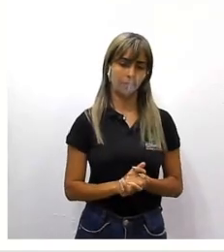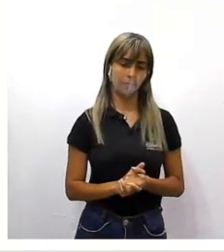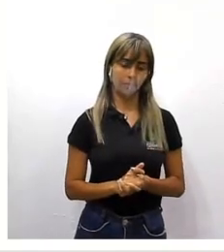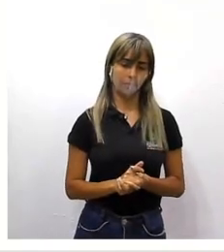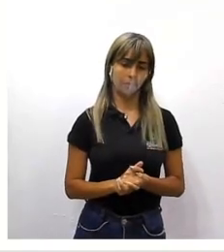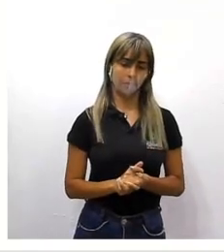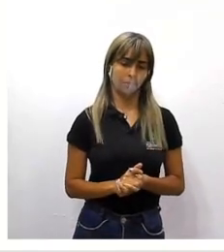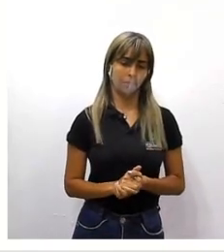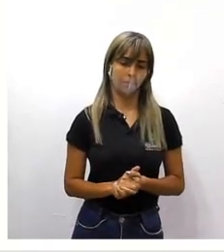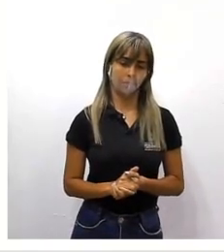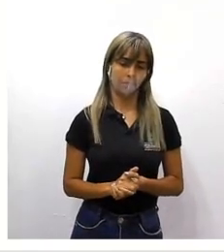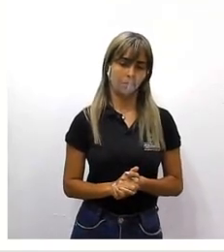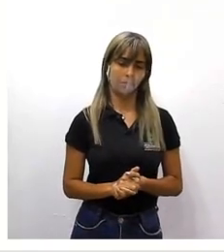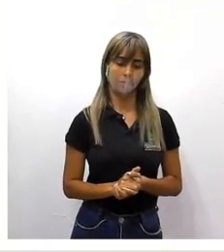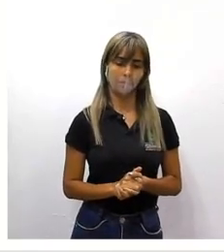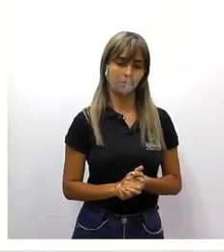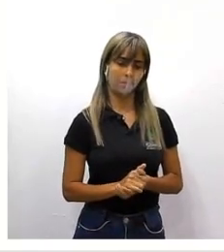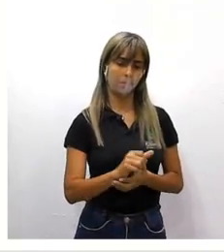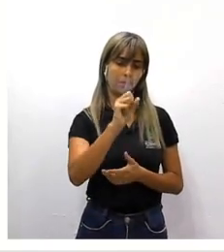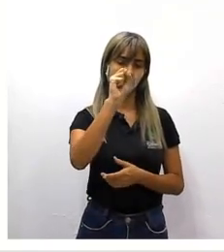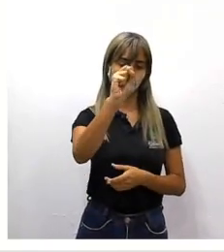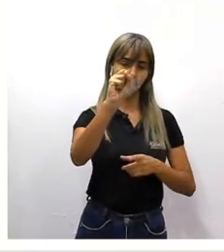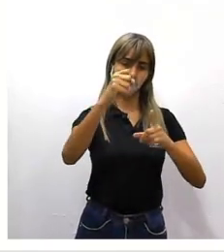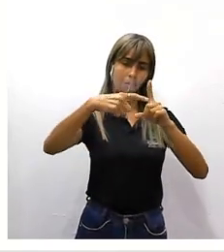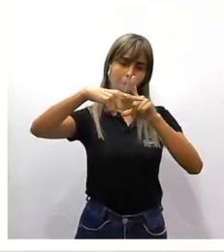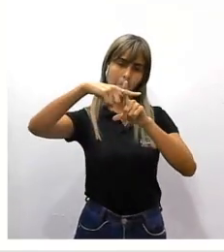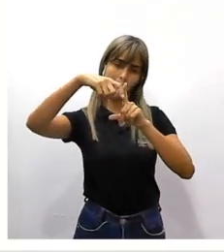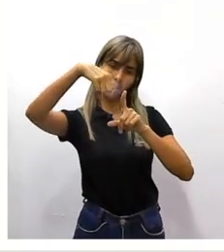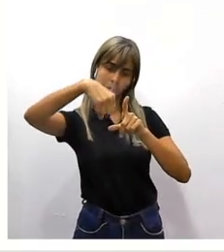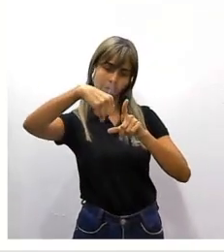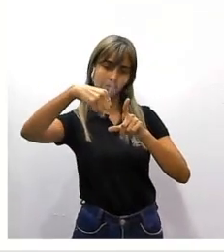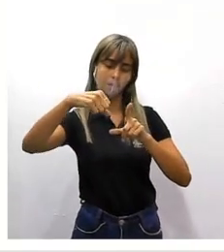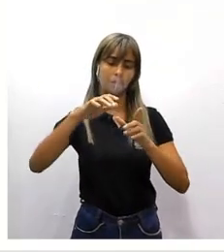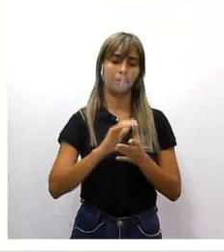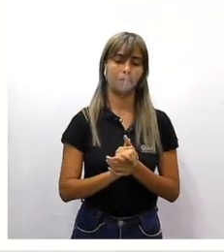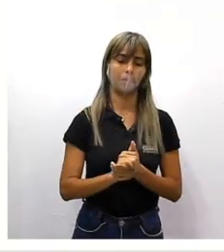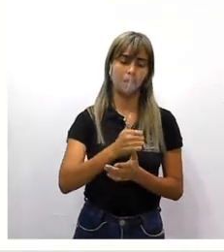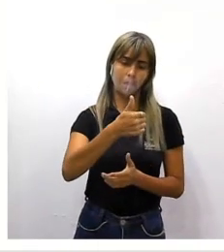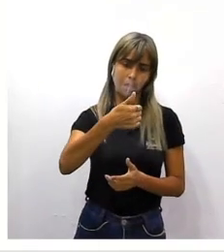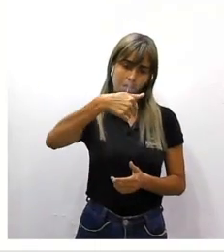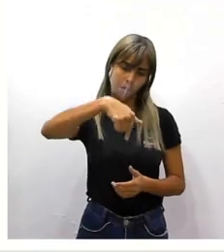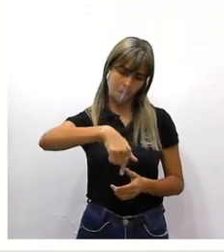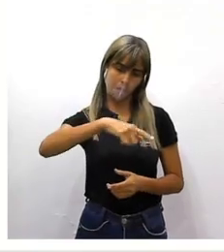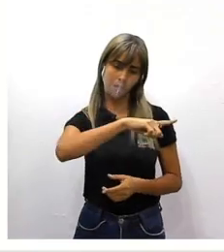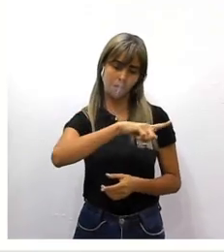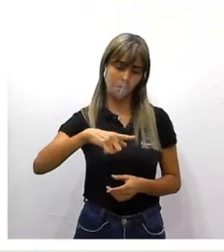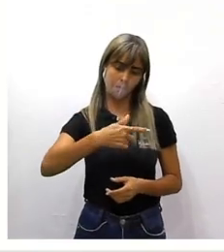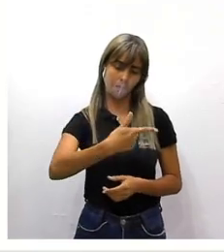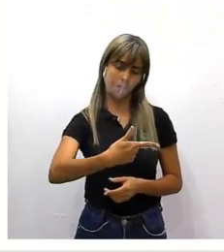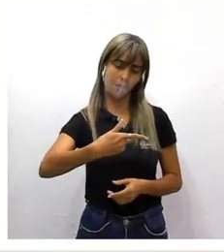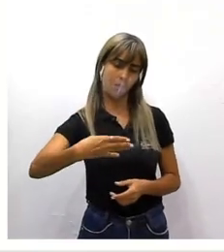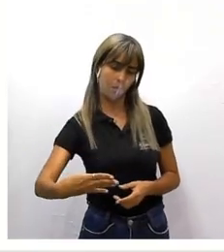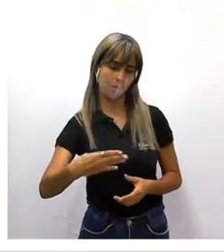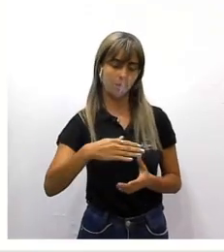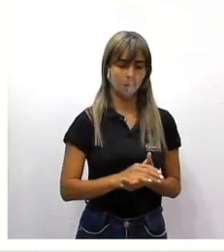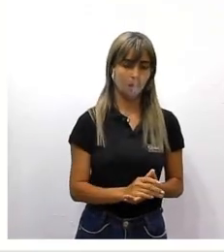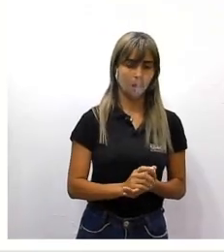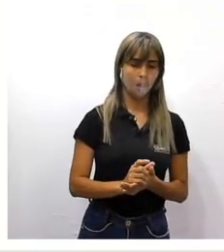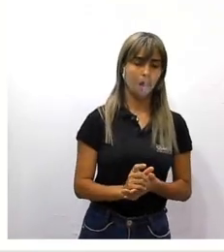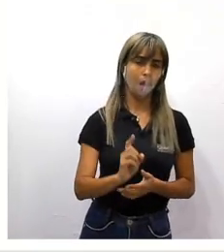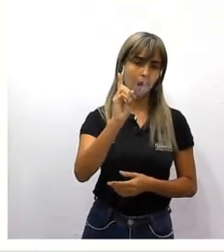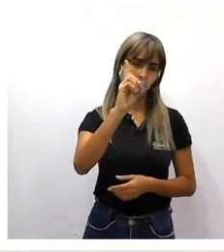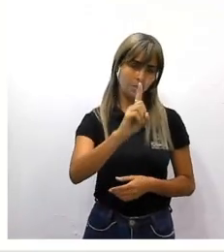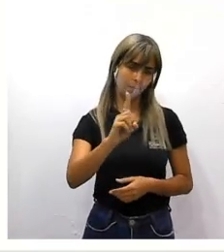e soma a parte de cima. 8 mais 9, 17 sobre 24, e realmente é aquela letra D.